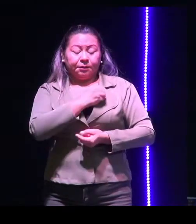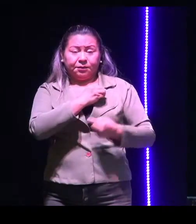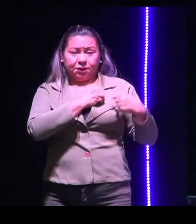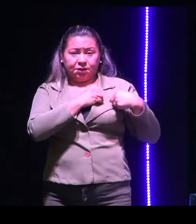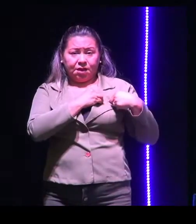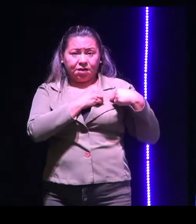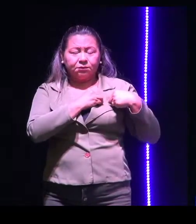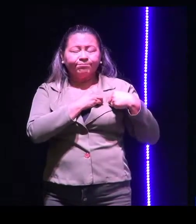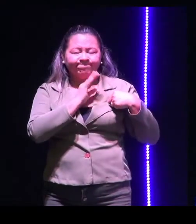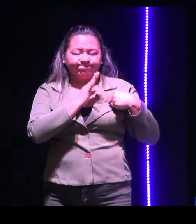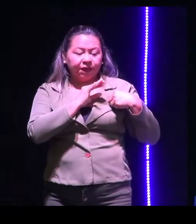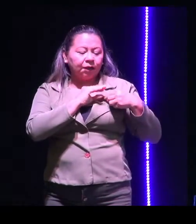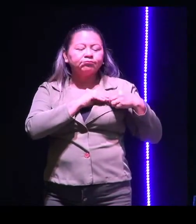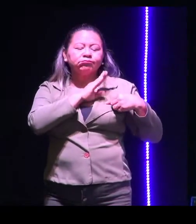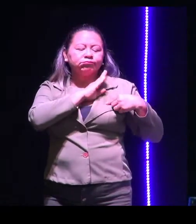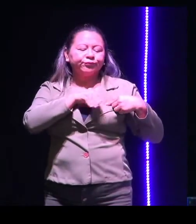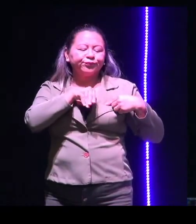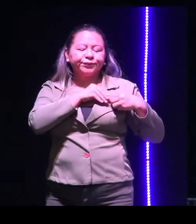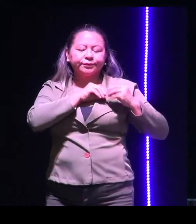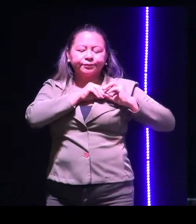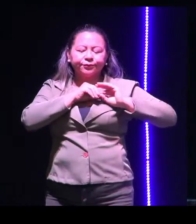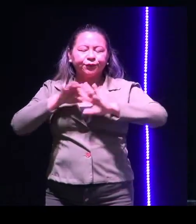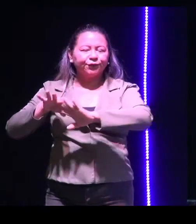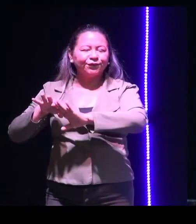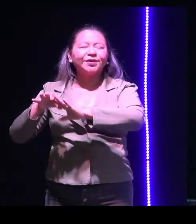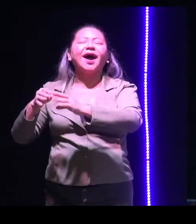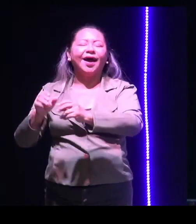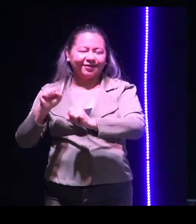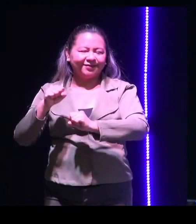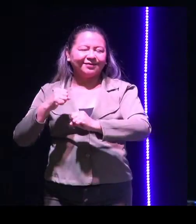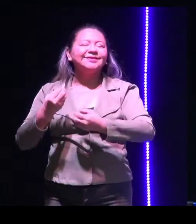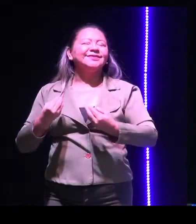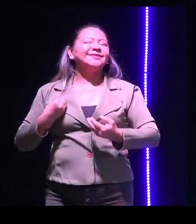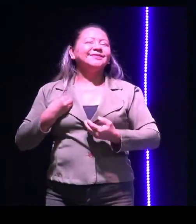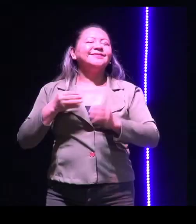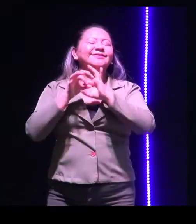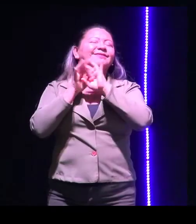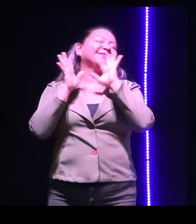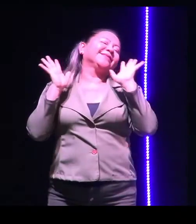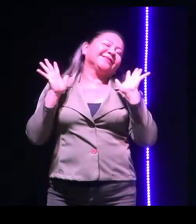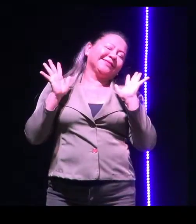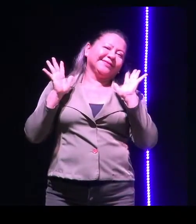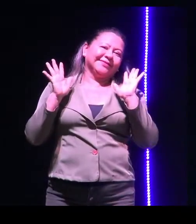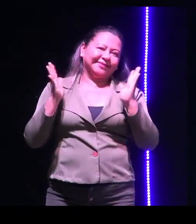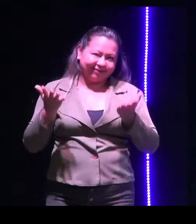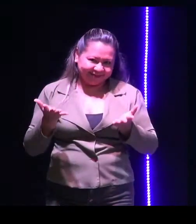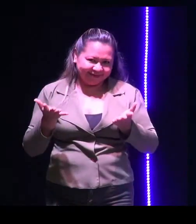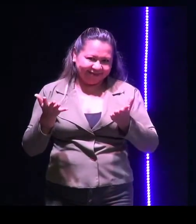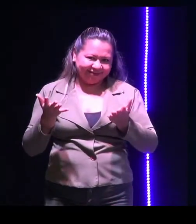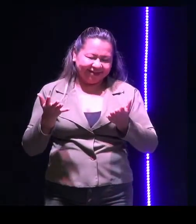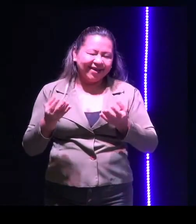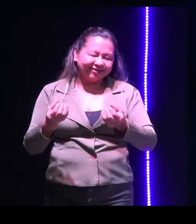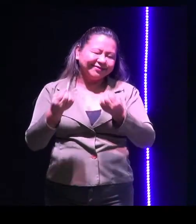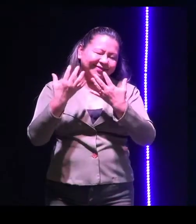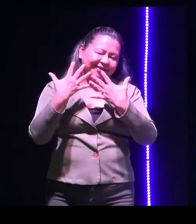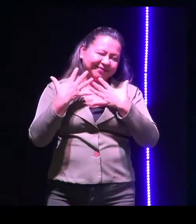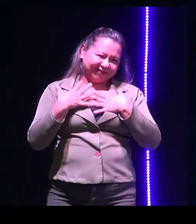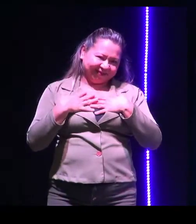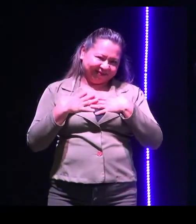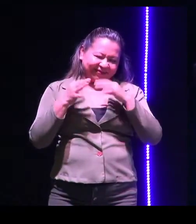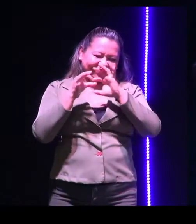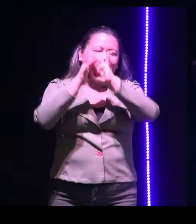Pecados perdoados traz liberdade. Pecados perdoados traz